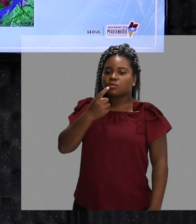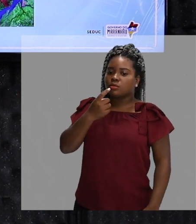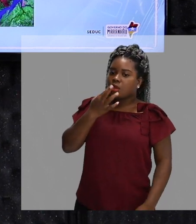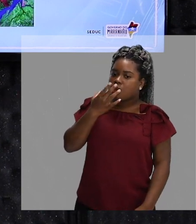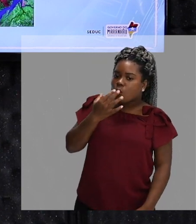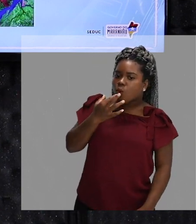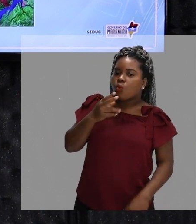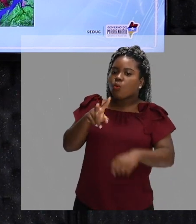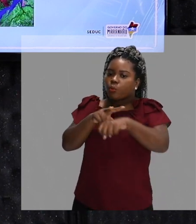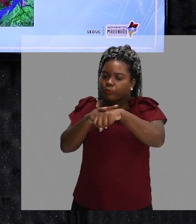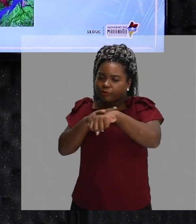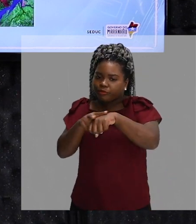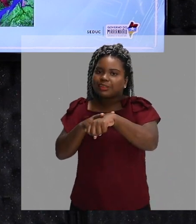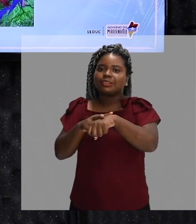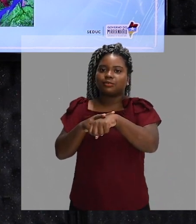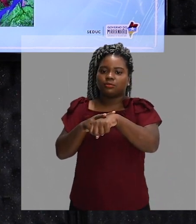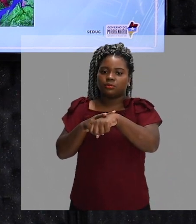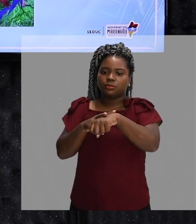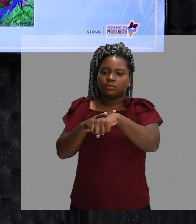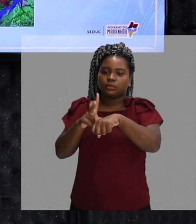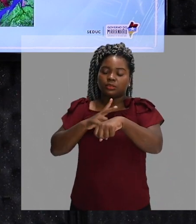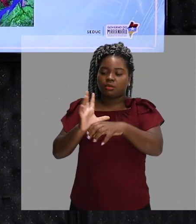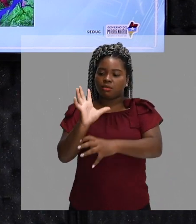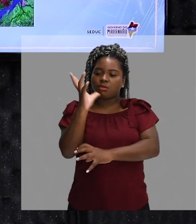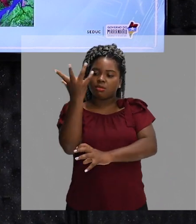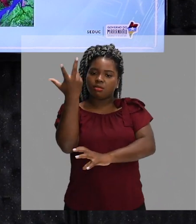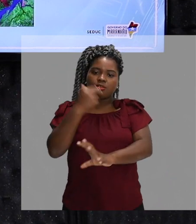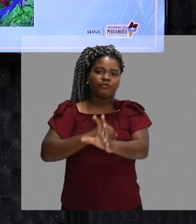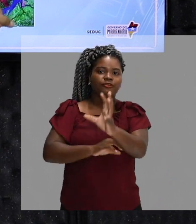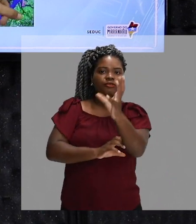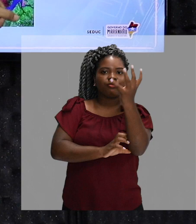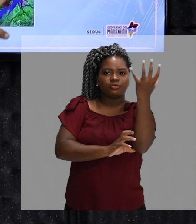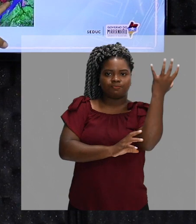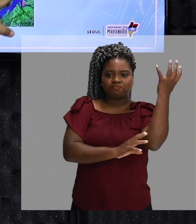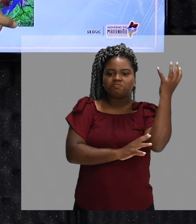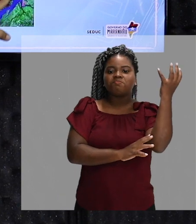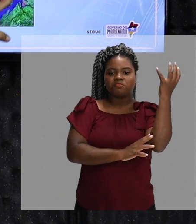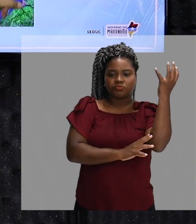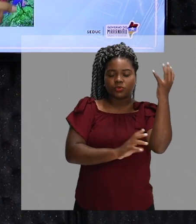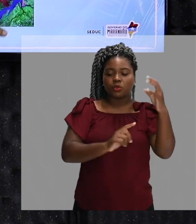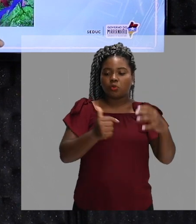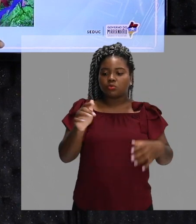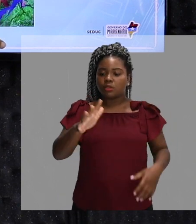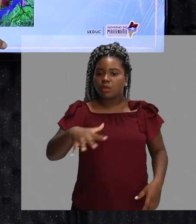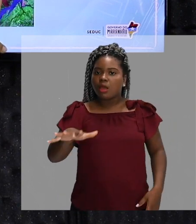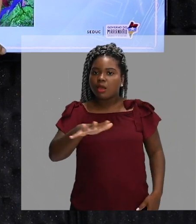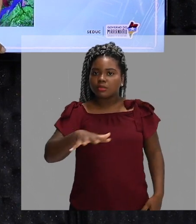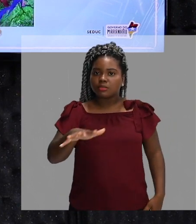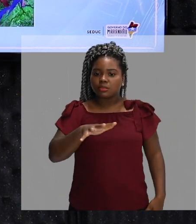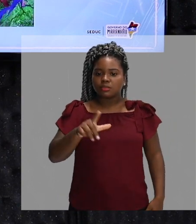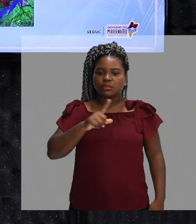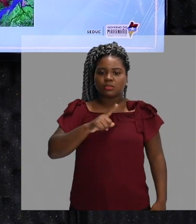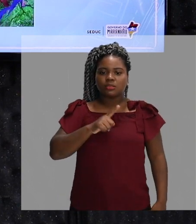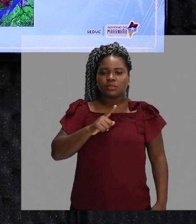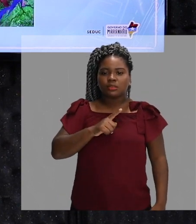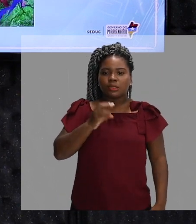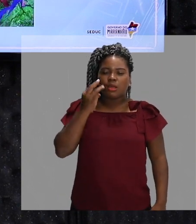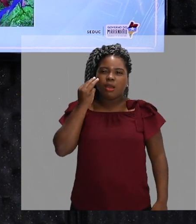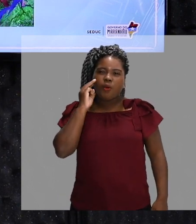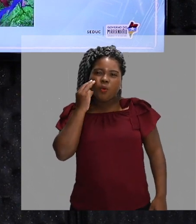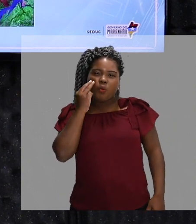com bastante cobertura vegetal. As áreas nesse tom um pouco mais de rosa